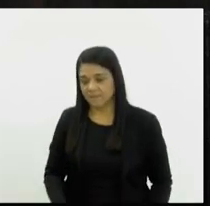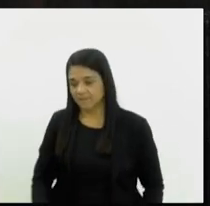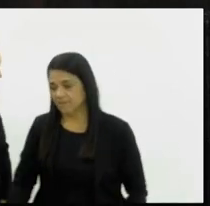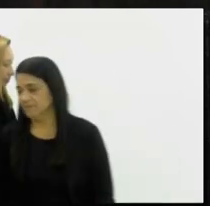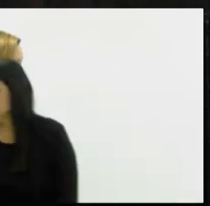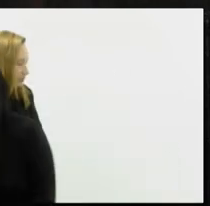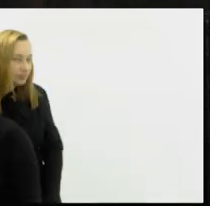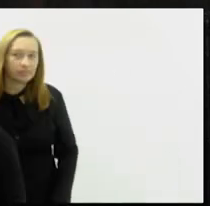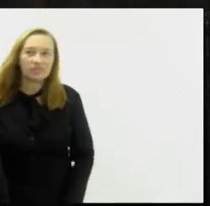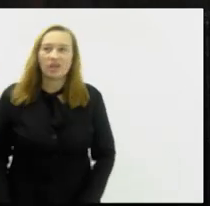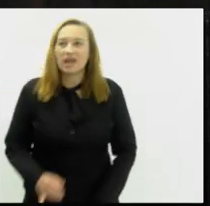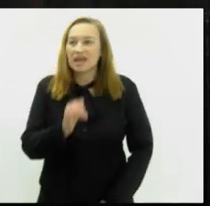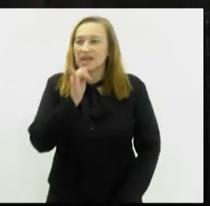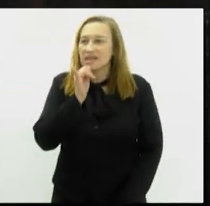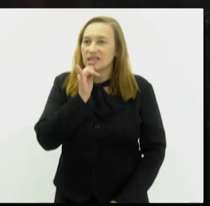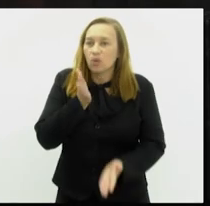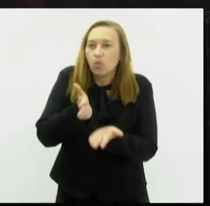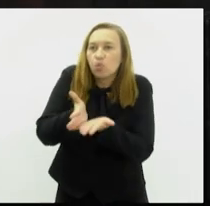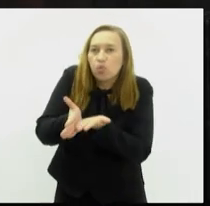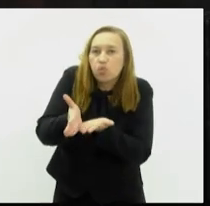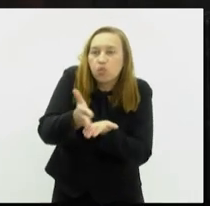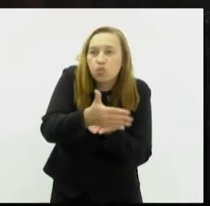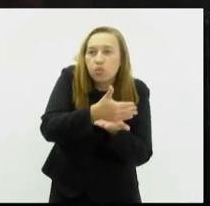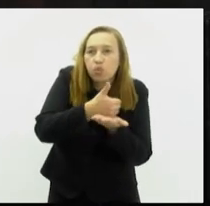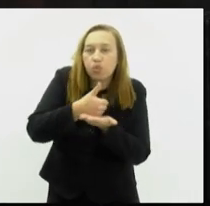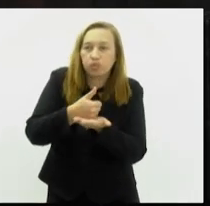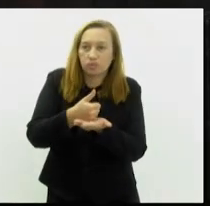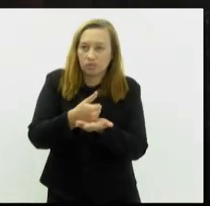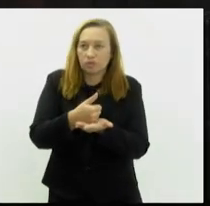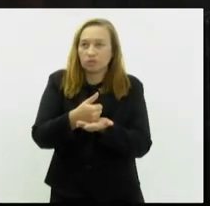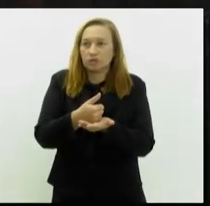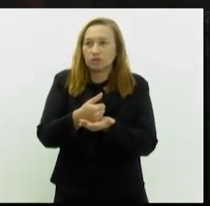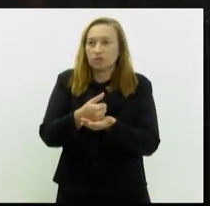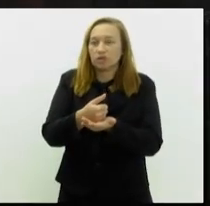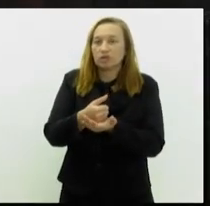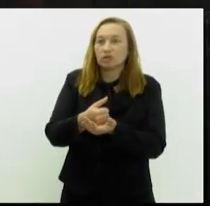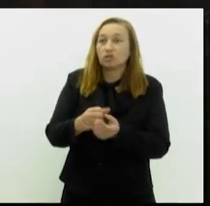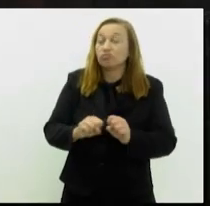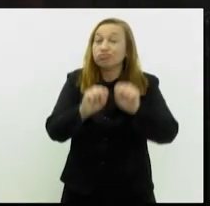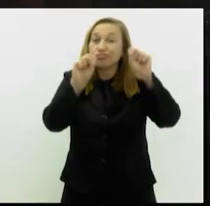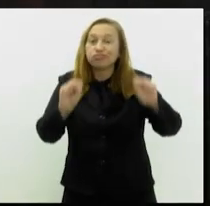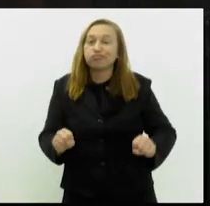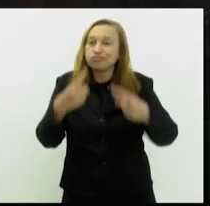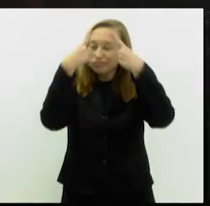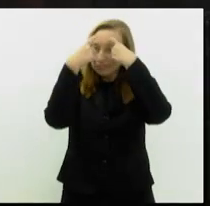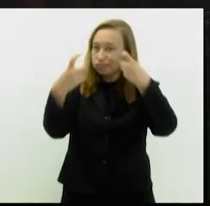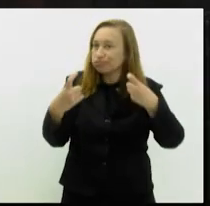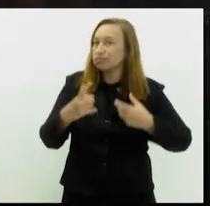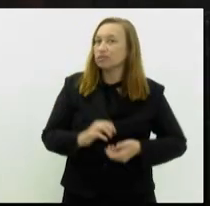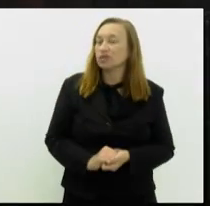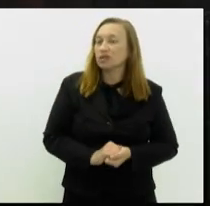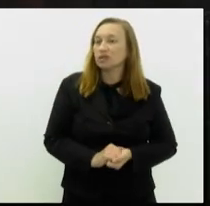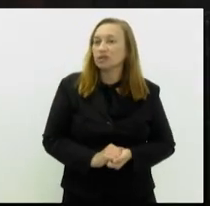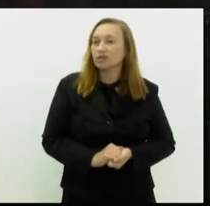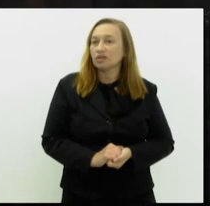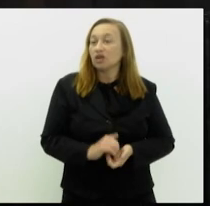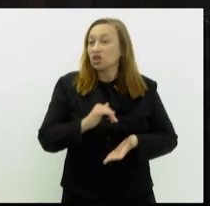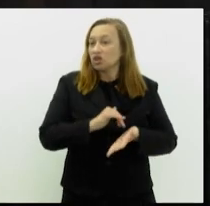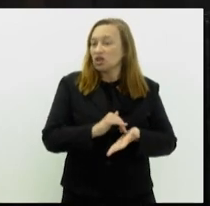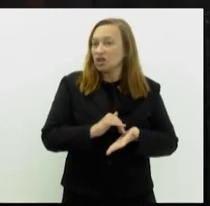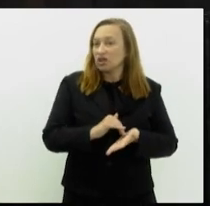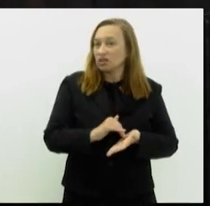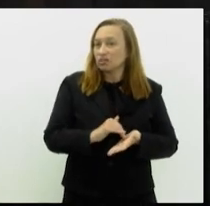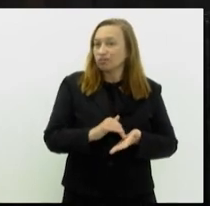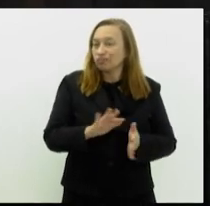exemplo, dados de adoecimento das sistemáticas violências e, com isso, o retirar da vida por